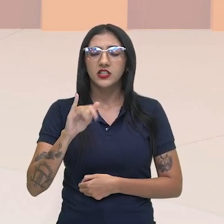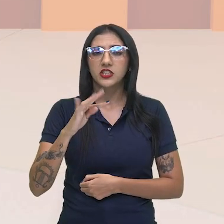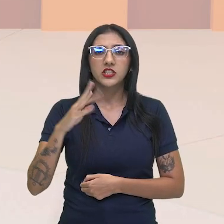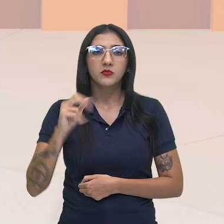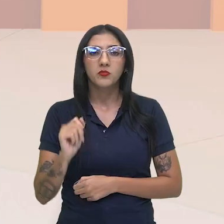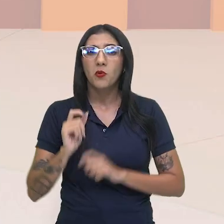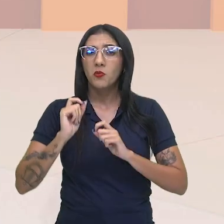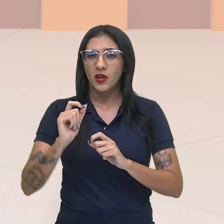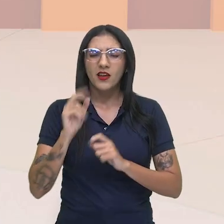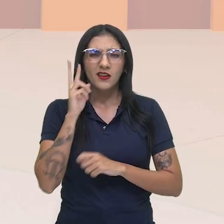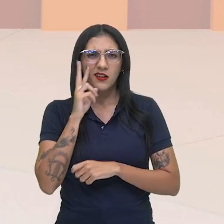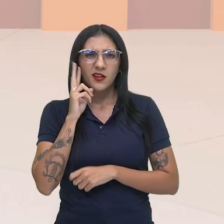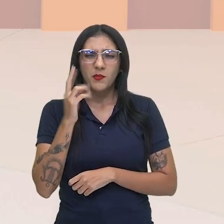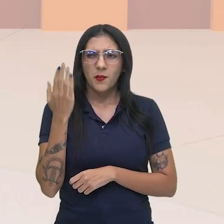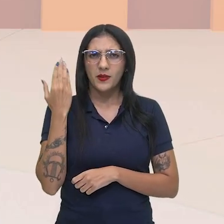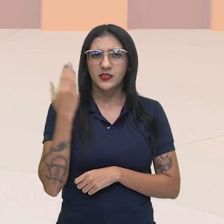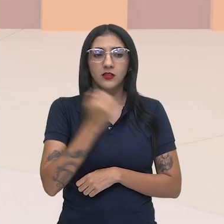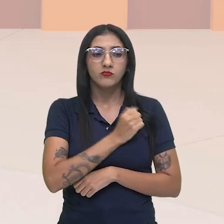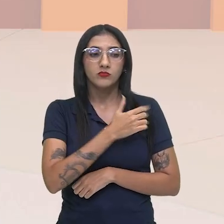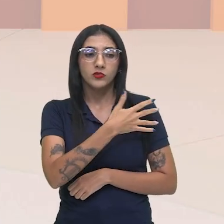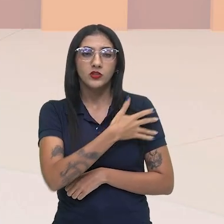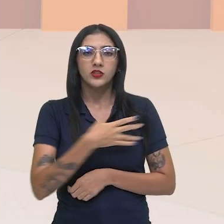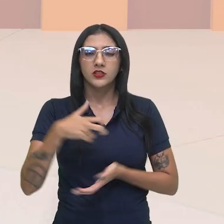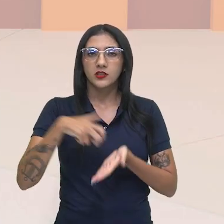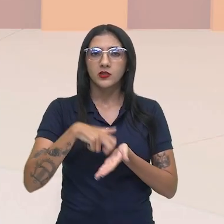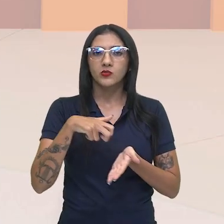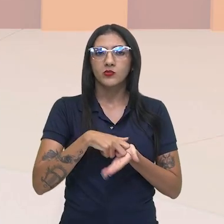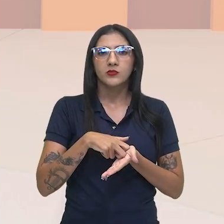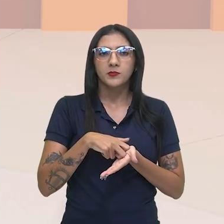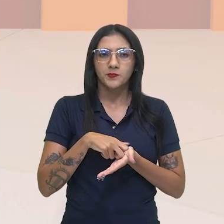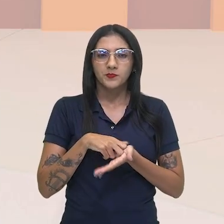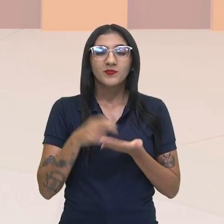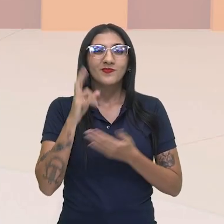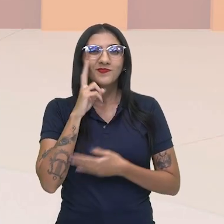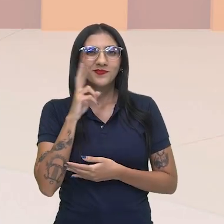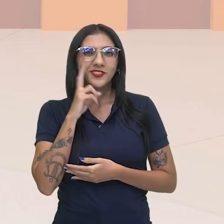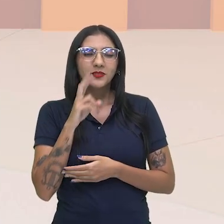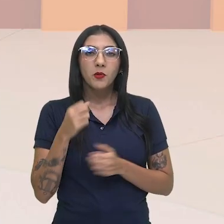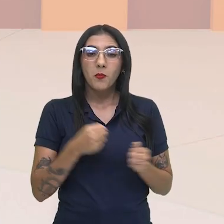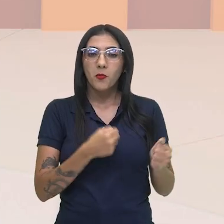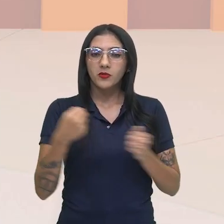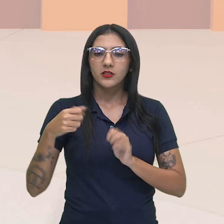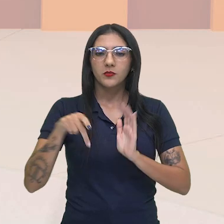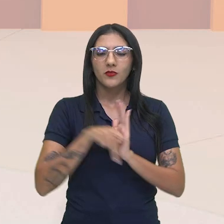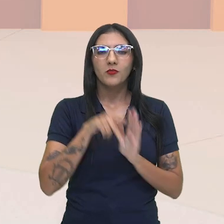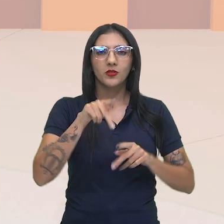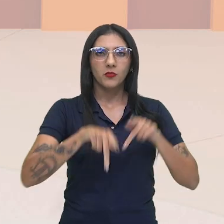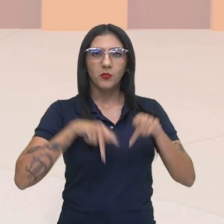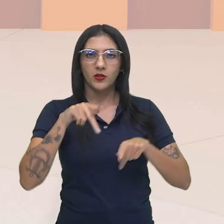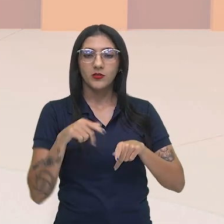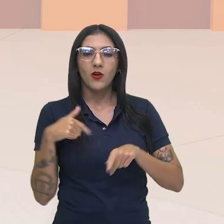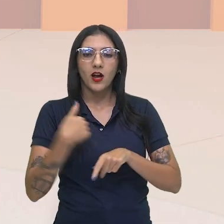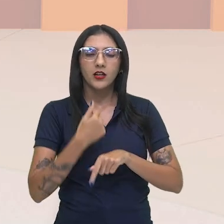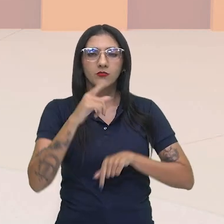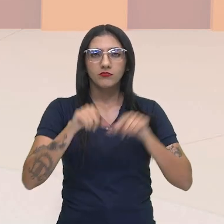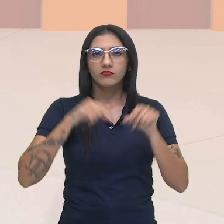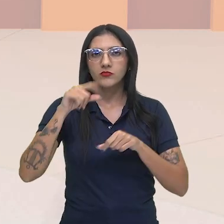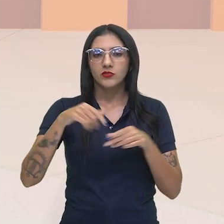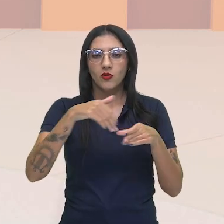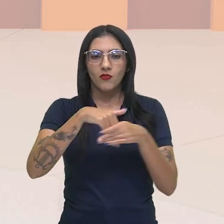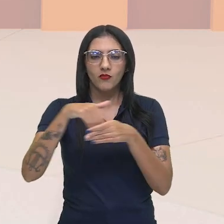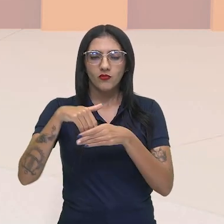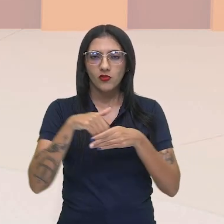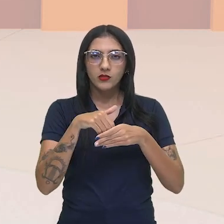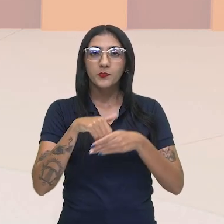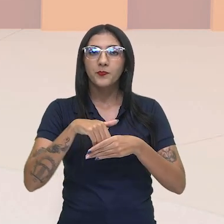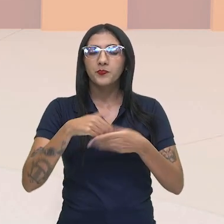Então, lembra que nós falamos que o poder emana do povo, através de quê? Do voto. Então, a legitimidade do poder